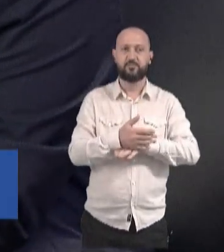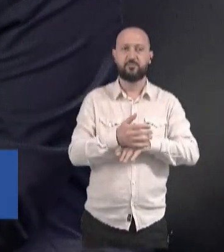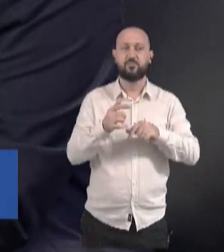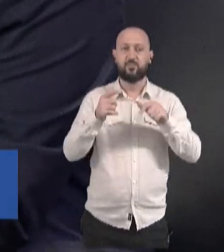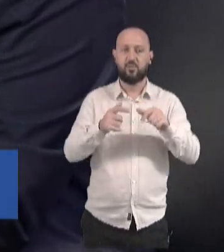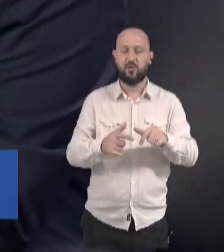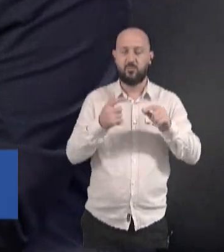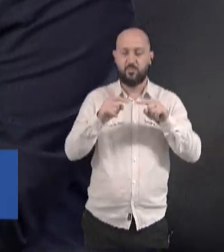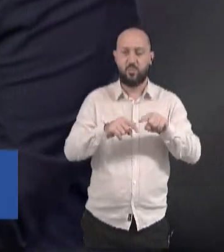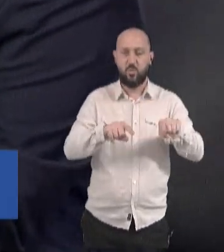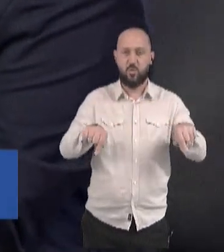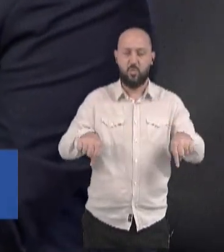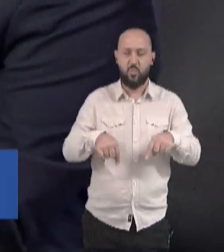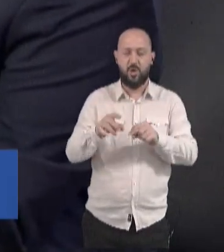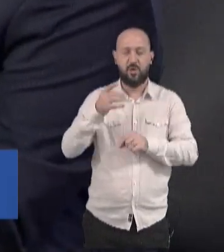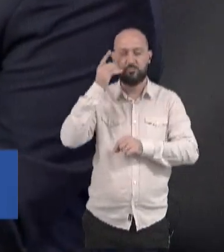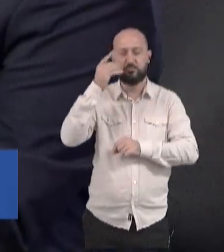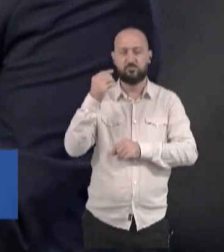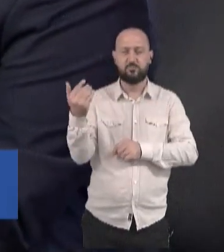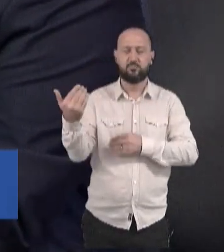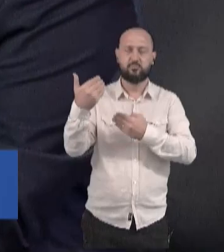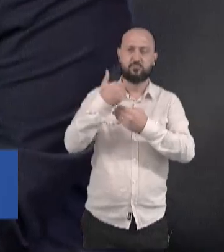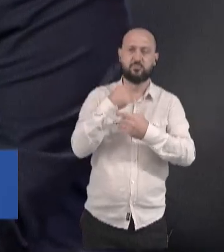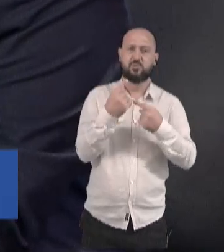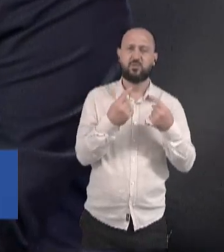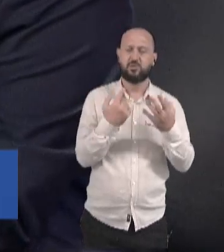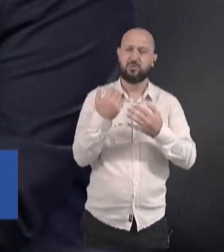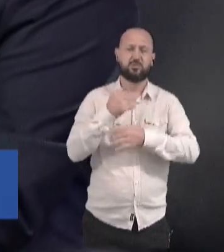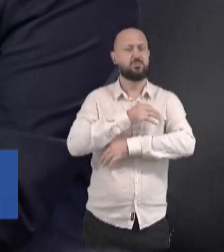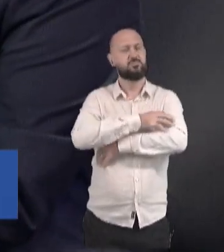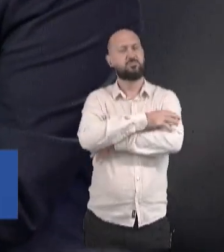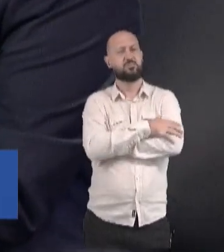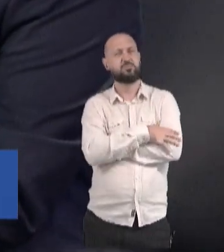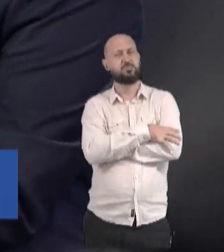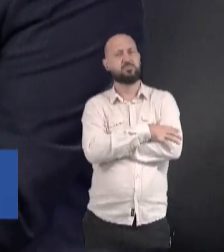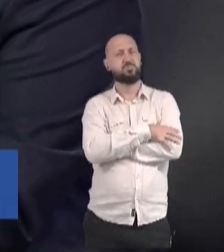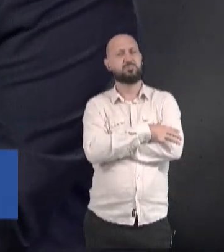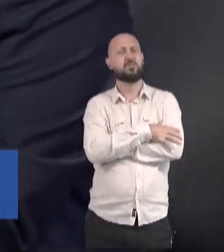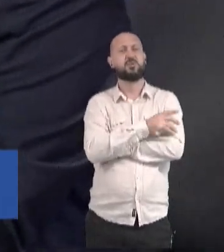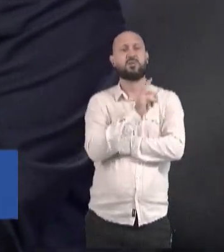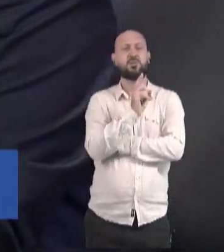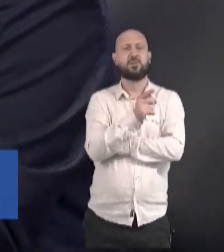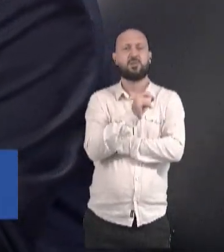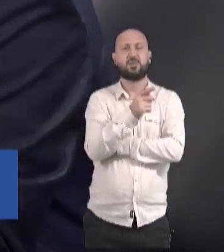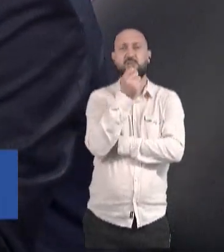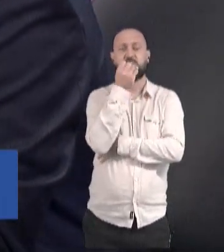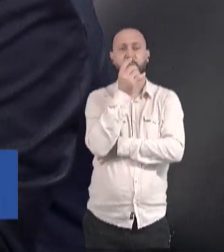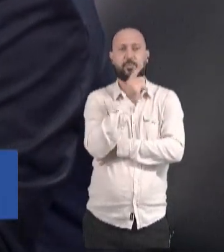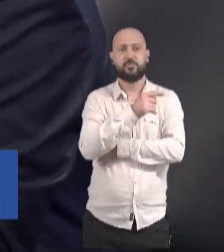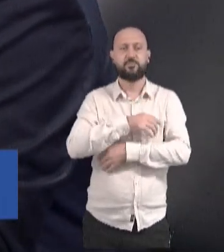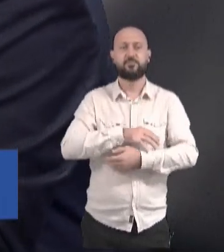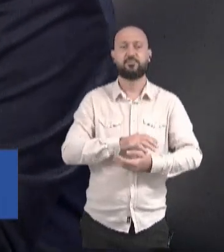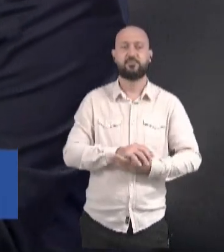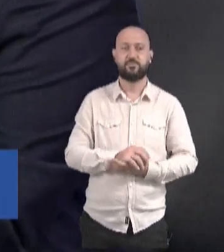gabinete, eu vi essa discussão e falei, isso é bom.